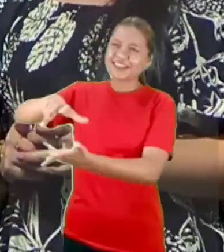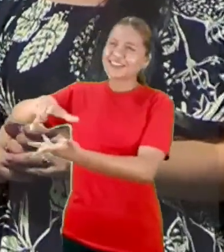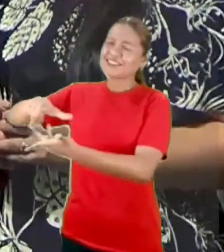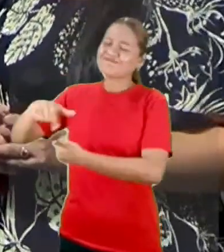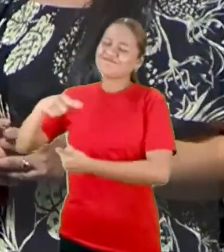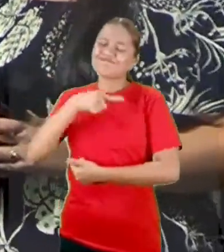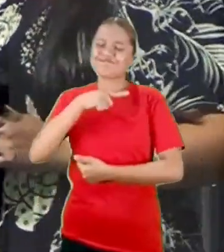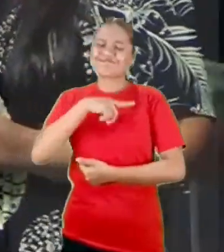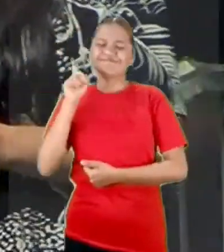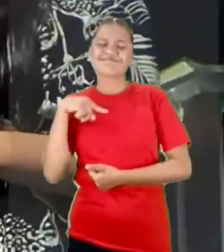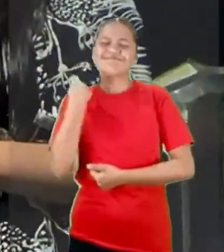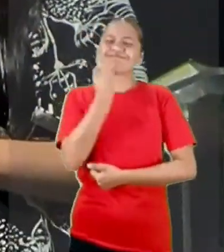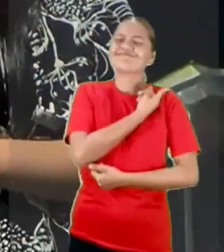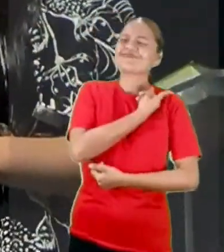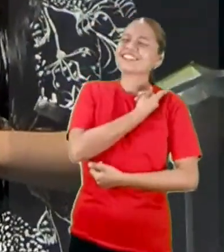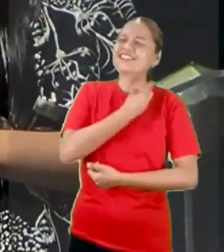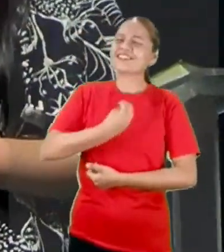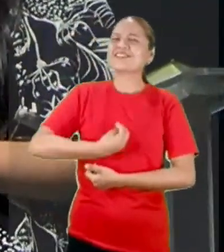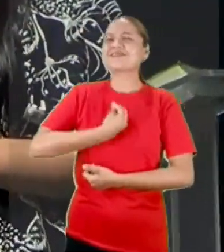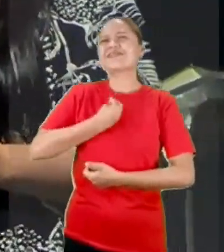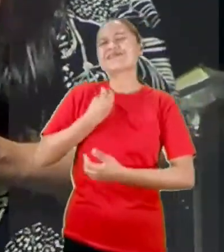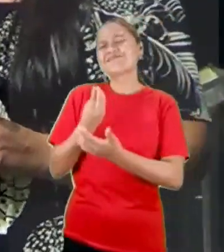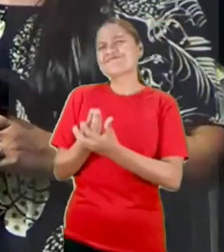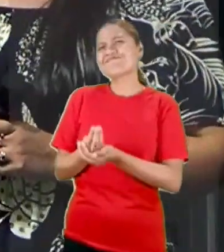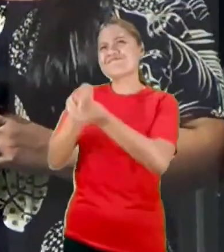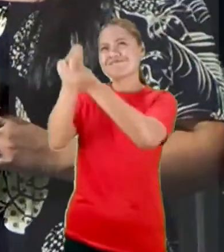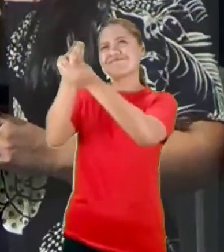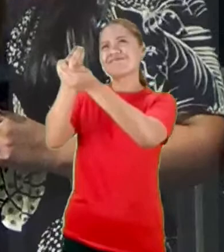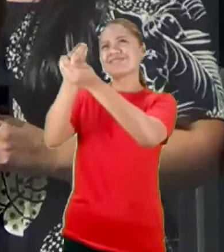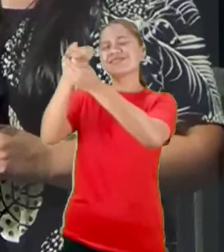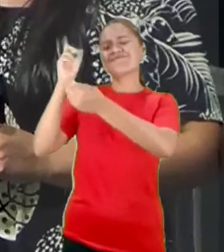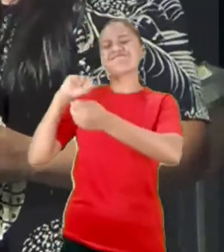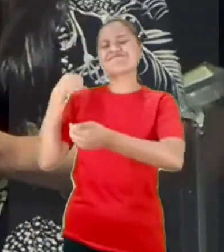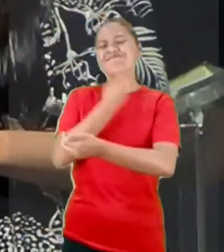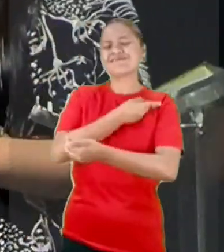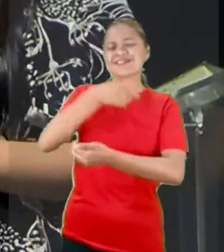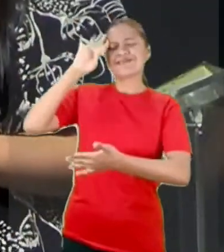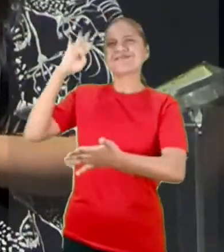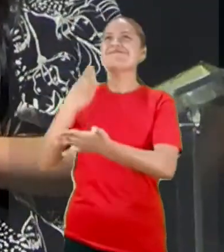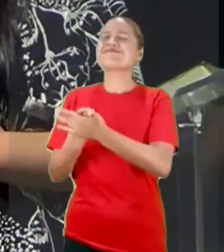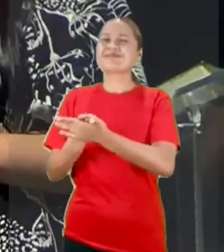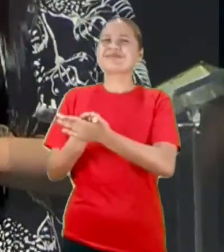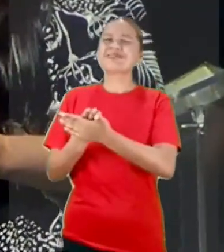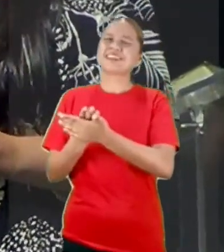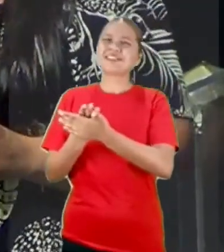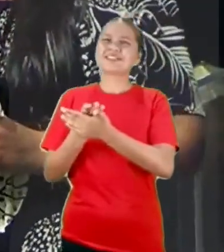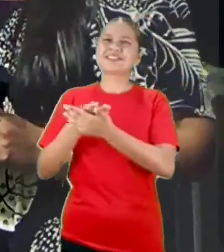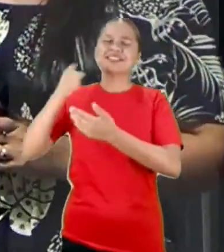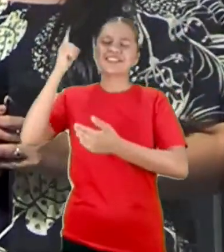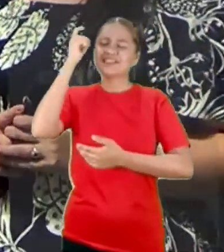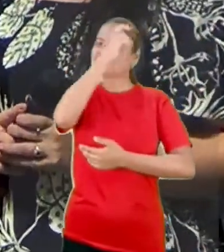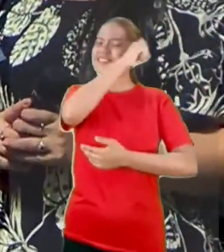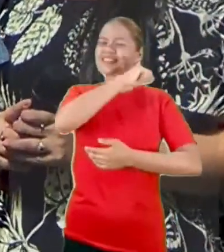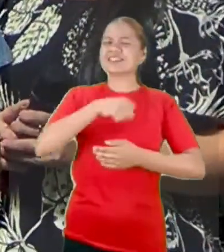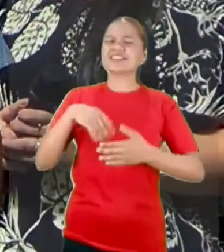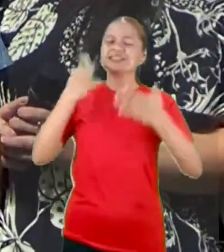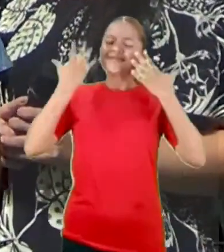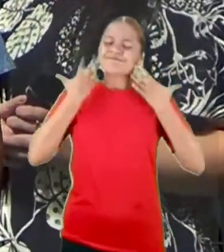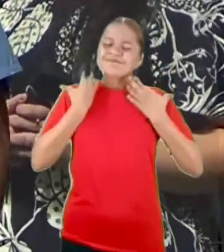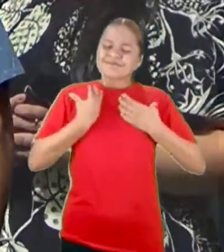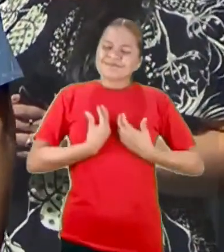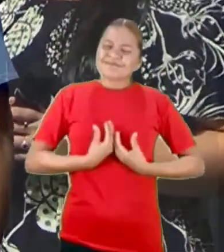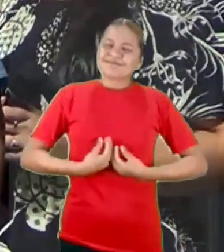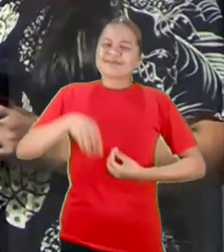mãos. Basta nós confiarmos. Em meio às tempestades, descanse em Deus, porque tem